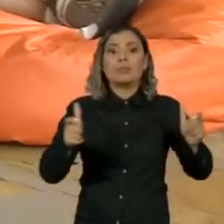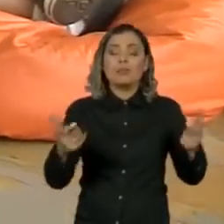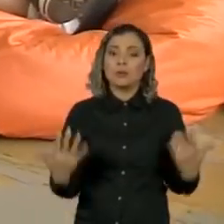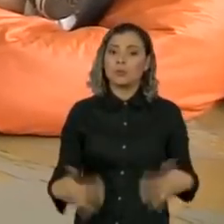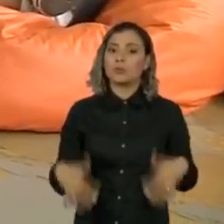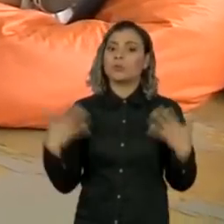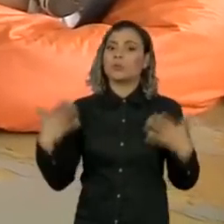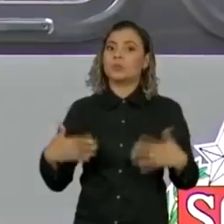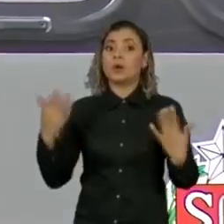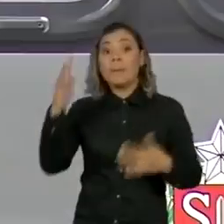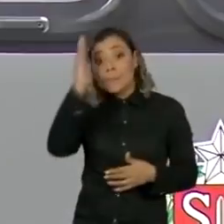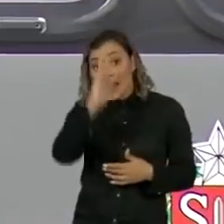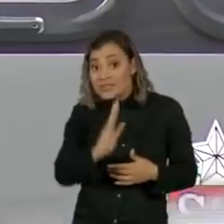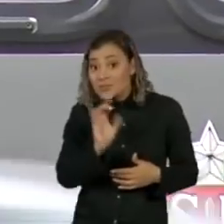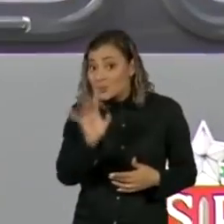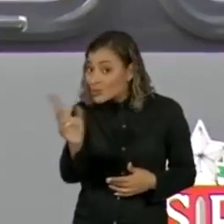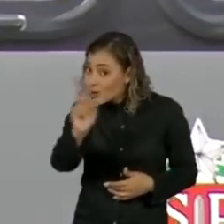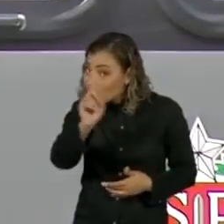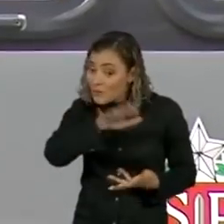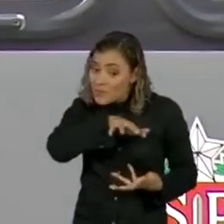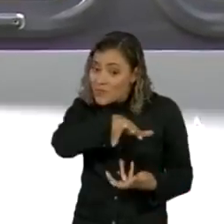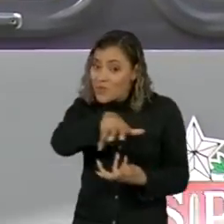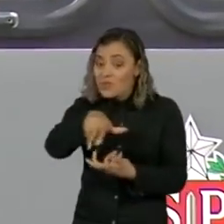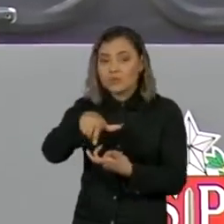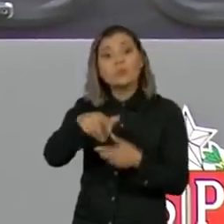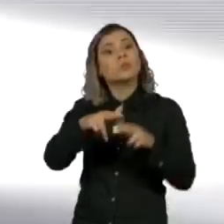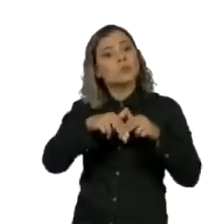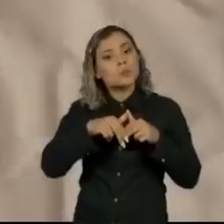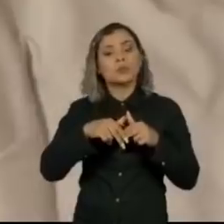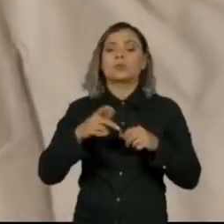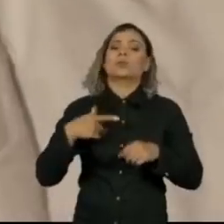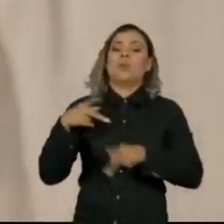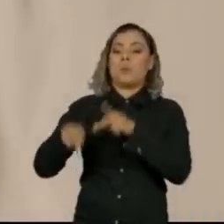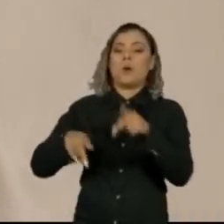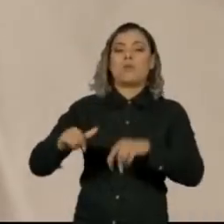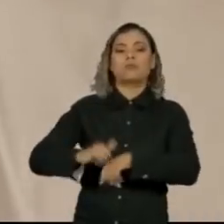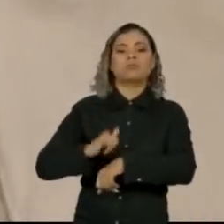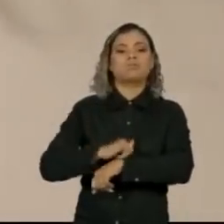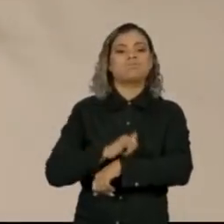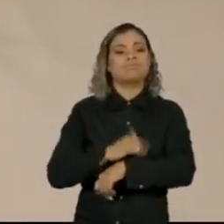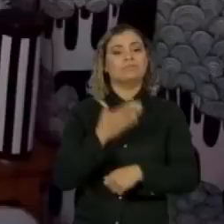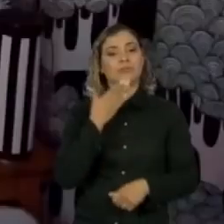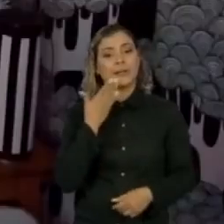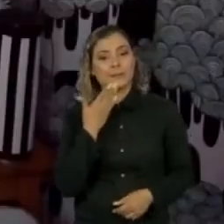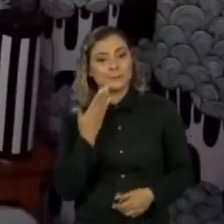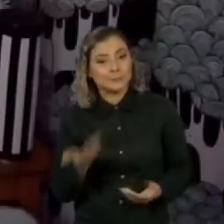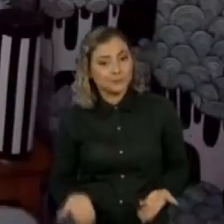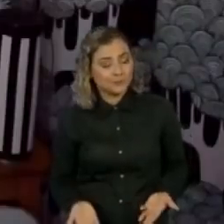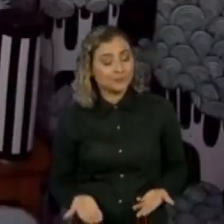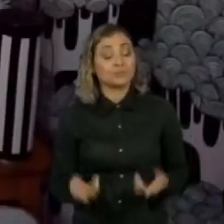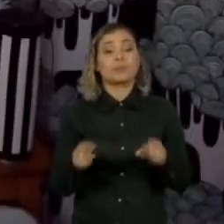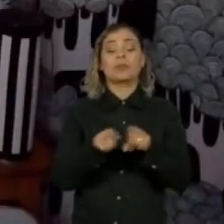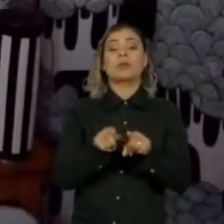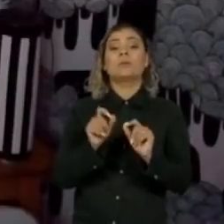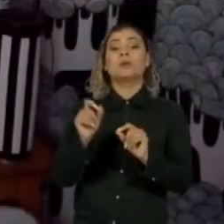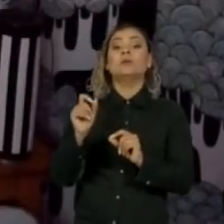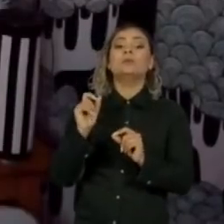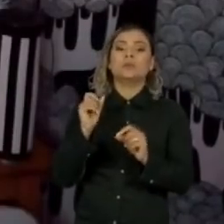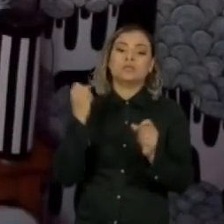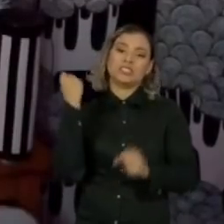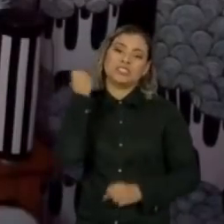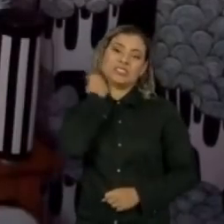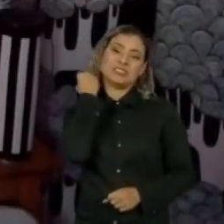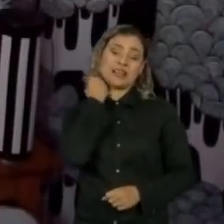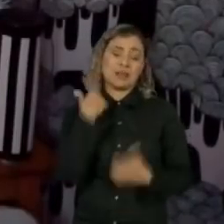prevalência no mundo. Então, a população está ficando mais obesa, O aumento da exposição ao estresse